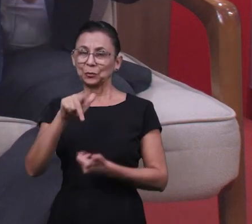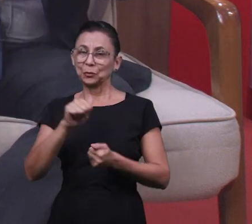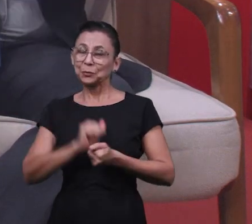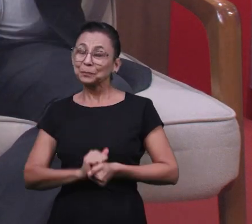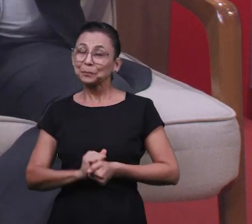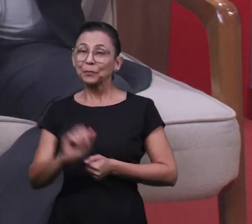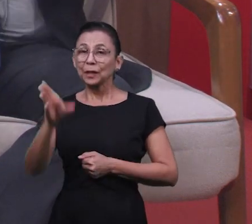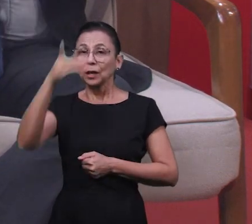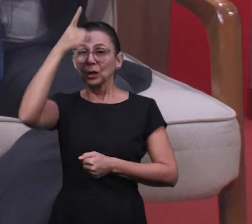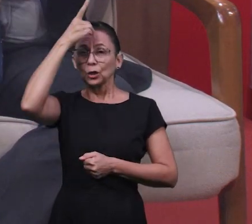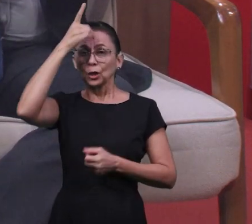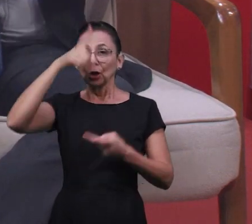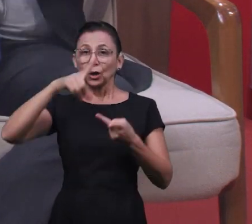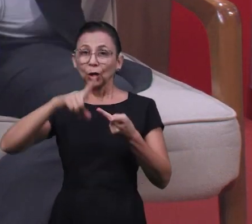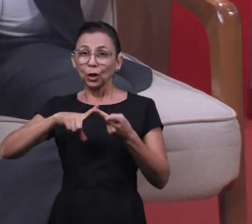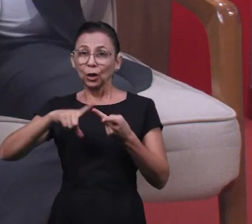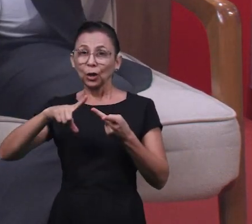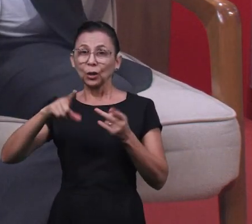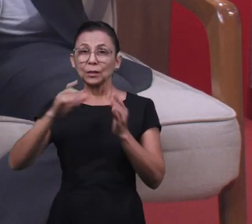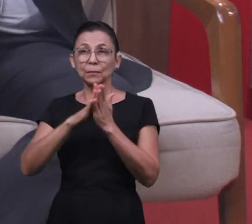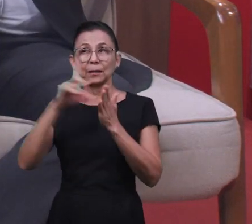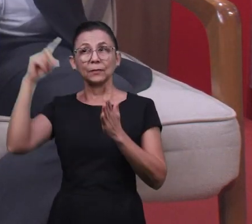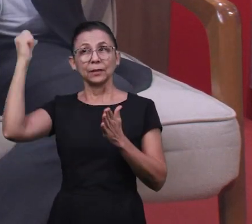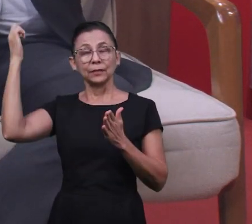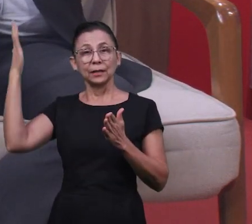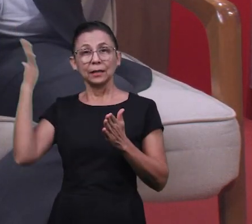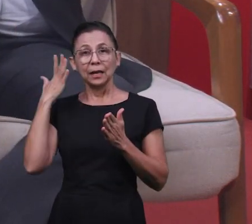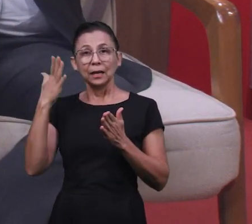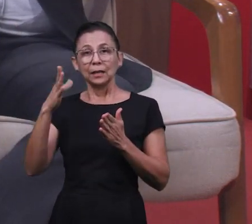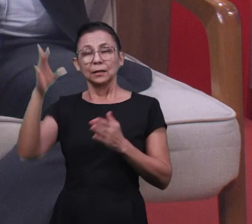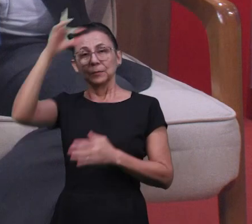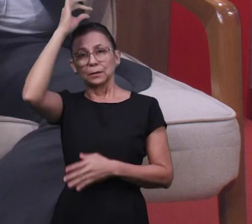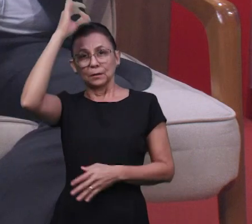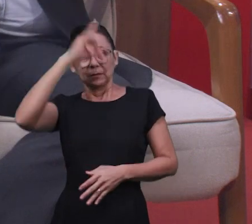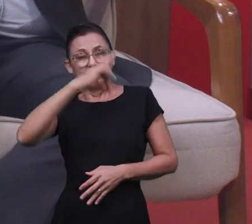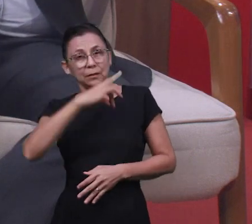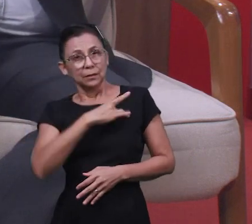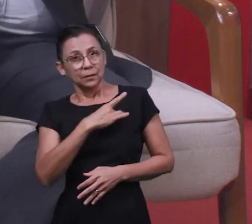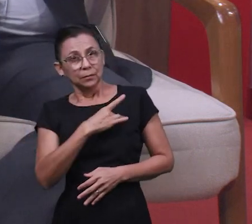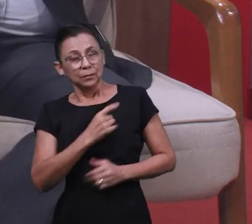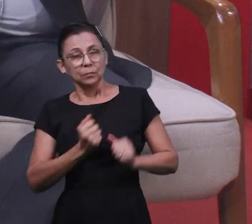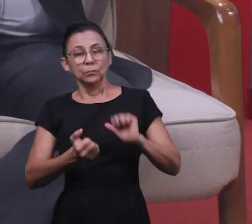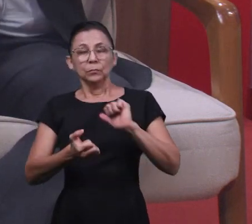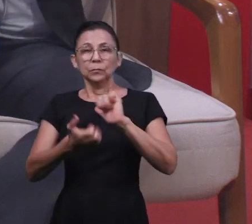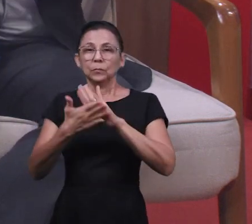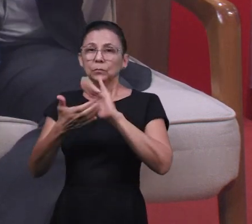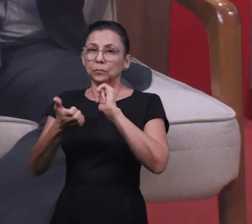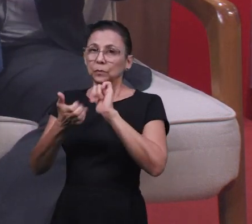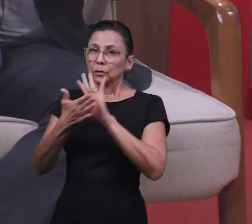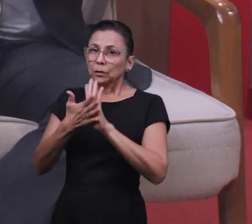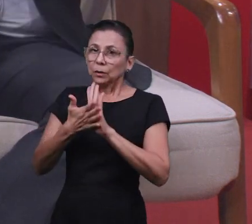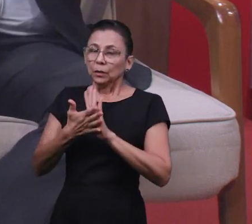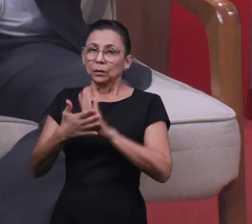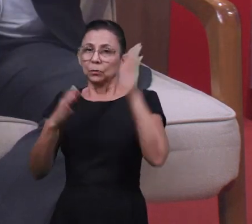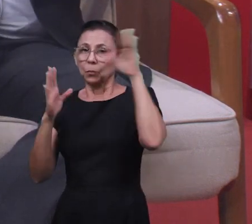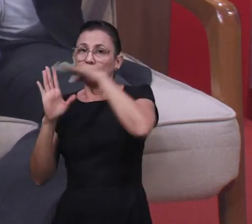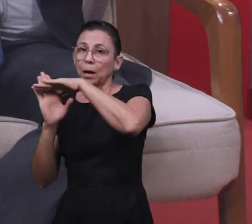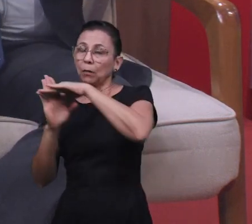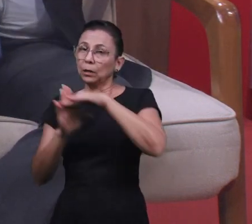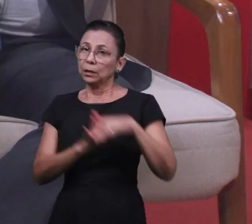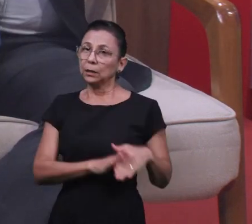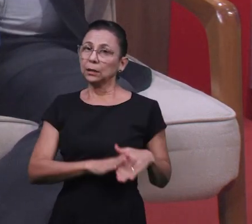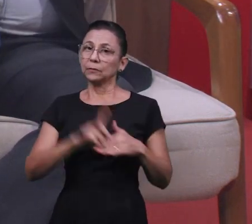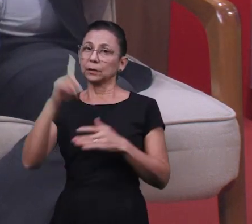com o Espírito Santo, palavra revelada, a doutrina sólida que sustenta o louvor, os livramentos, é